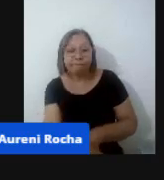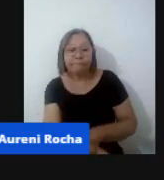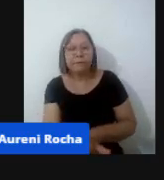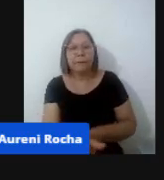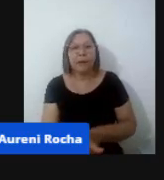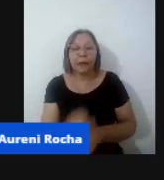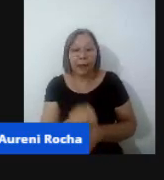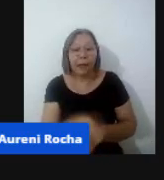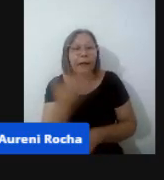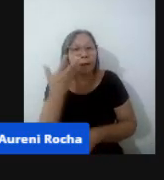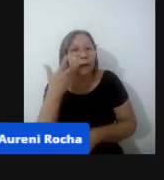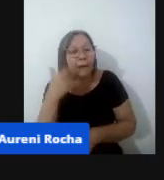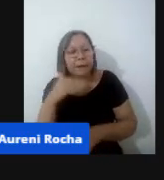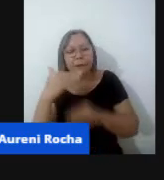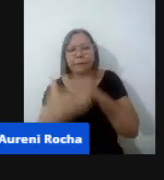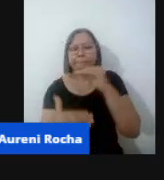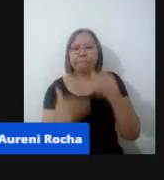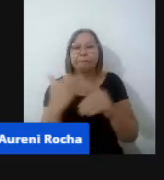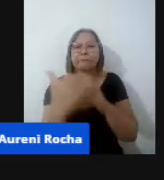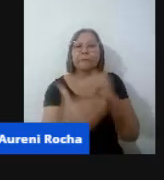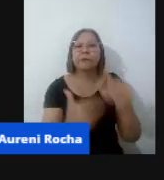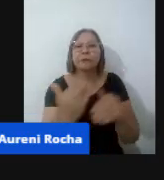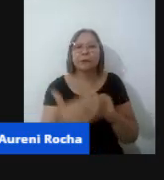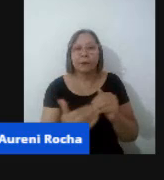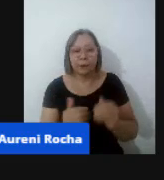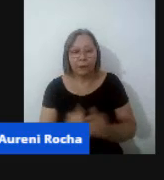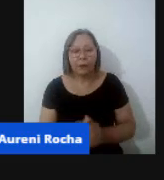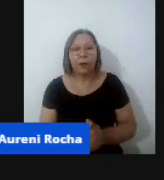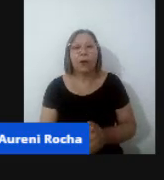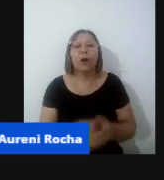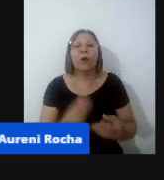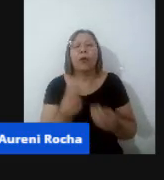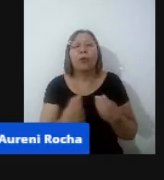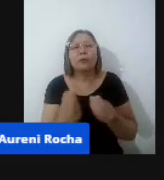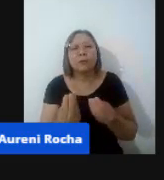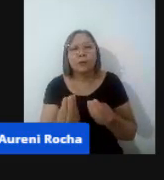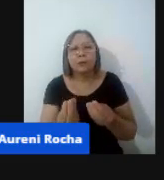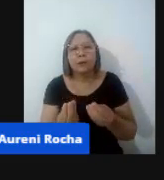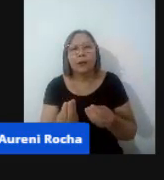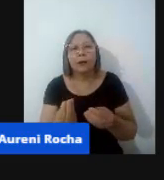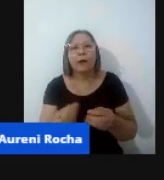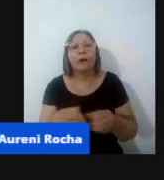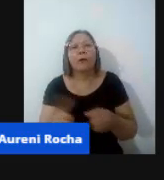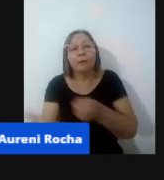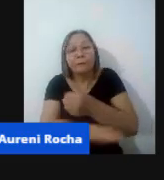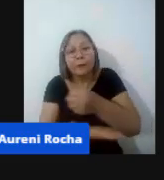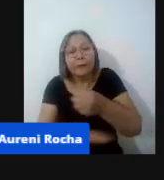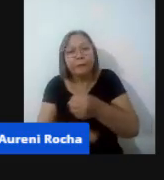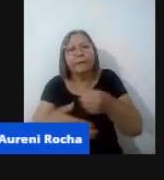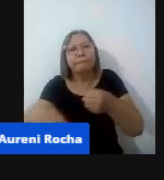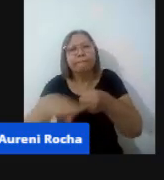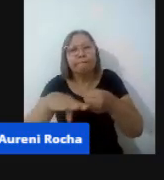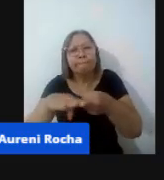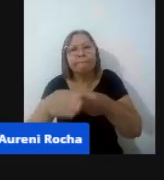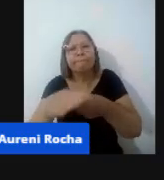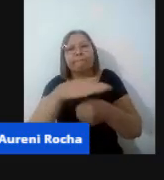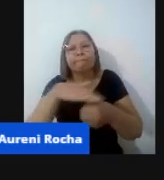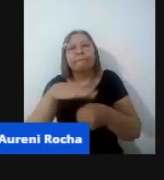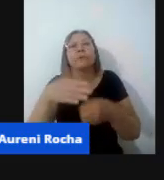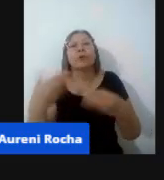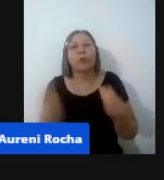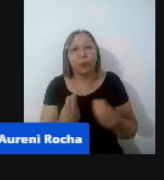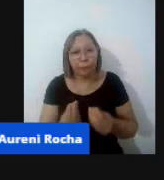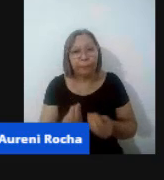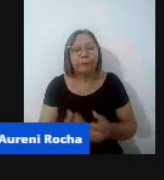ao desenvolvimento dessa criança, em que nivelamento ele está, né? E esse processo, ele se